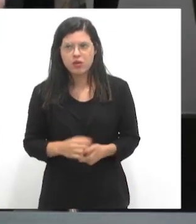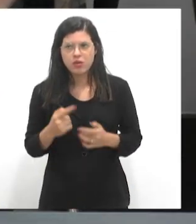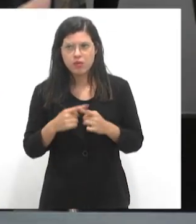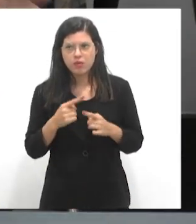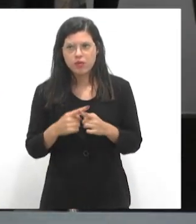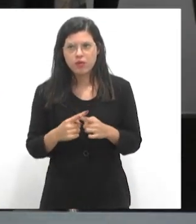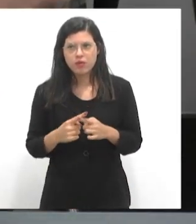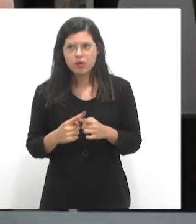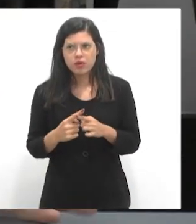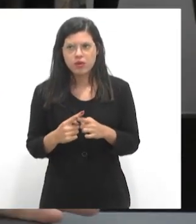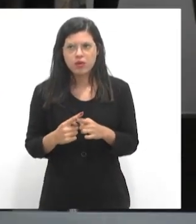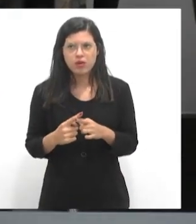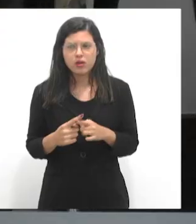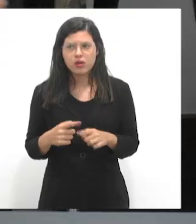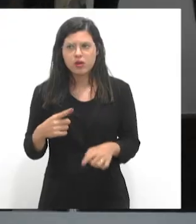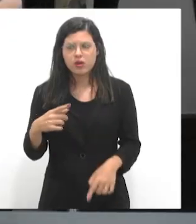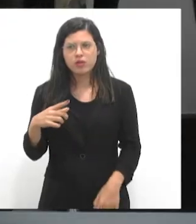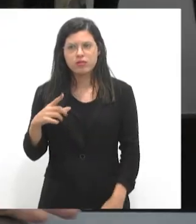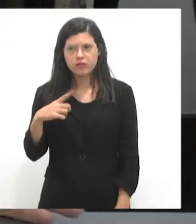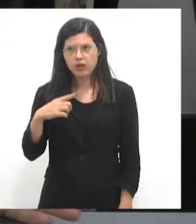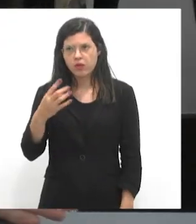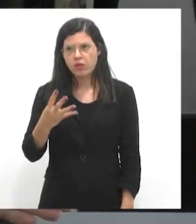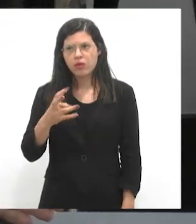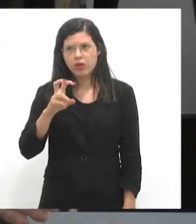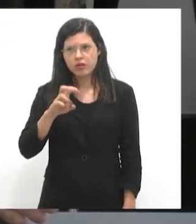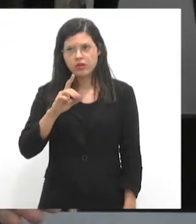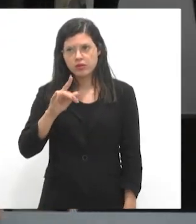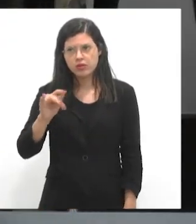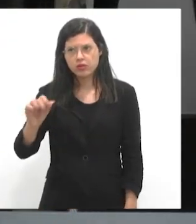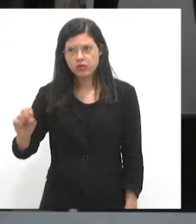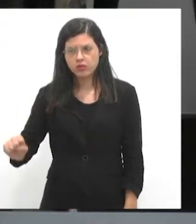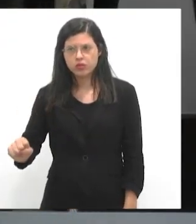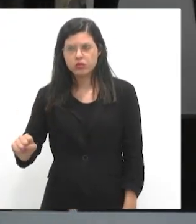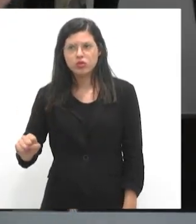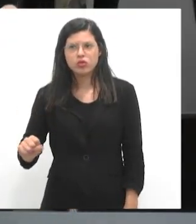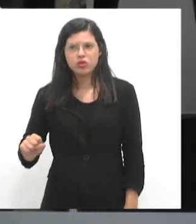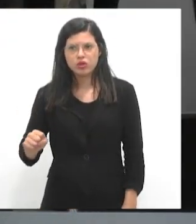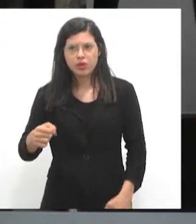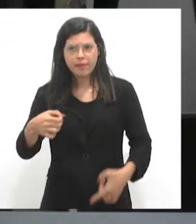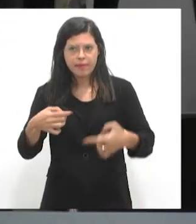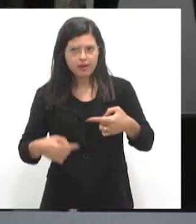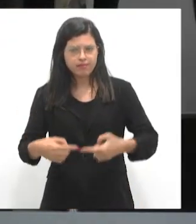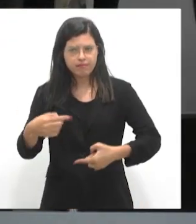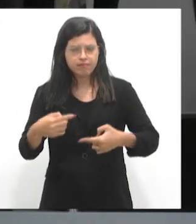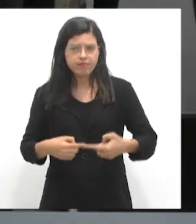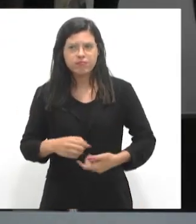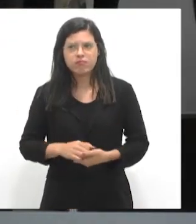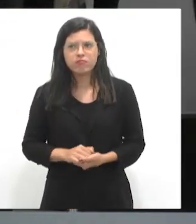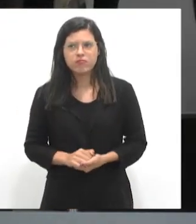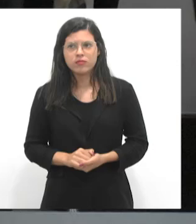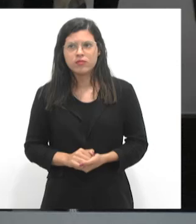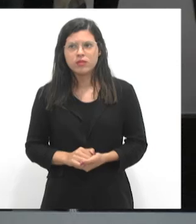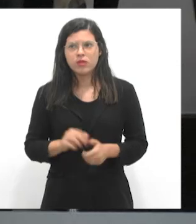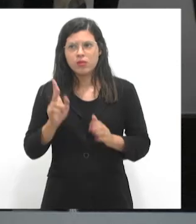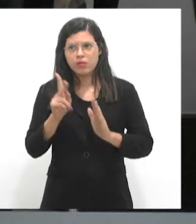40... Nós não, o presidente tem 45 dias úteis para pautar. E enriqueceria, porque são projetos Concordo.